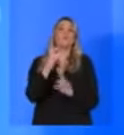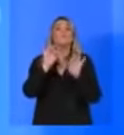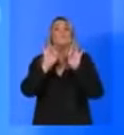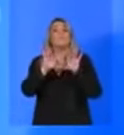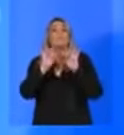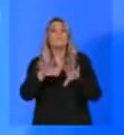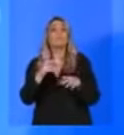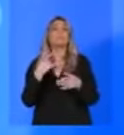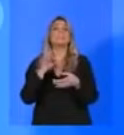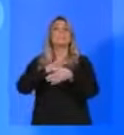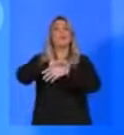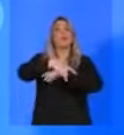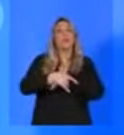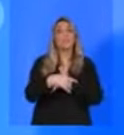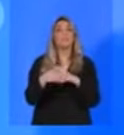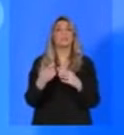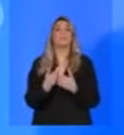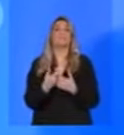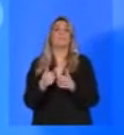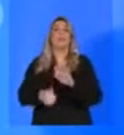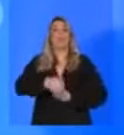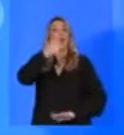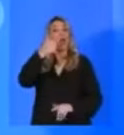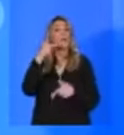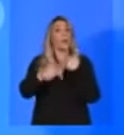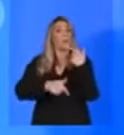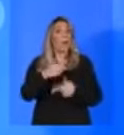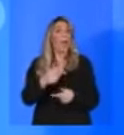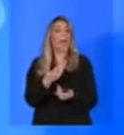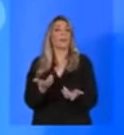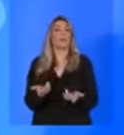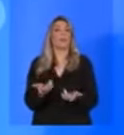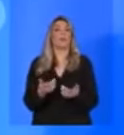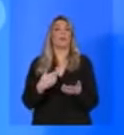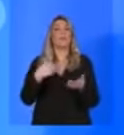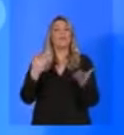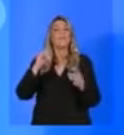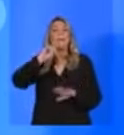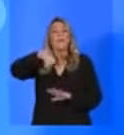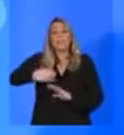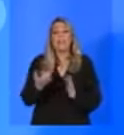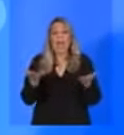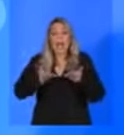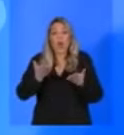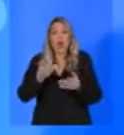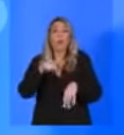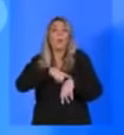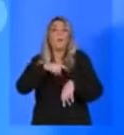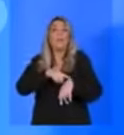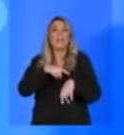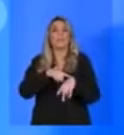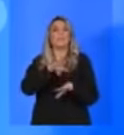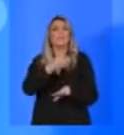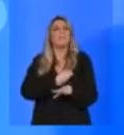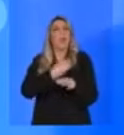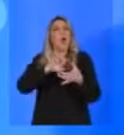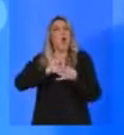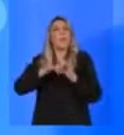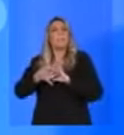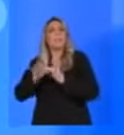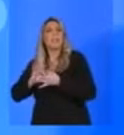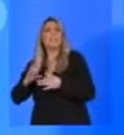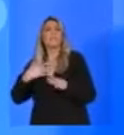garantir segurança aumentar os empregos e aproveitar esse momento que a cidade viveu um momento único nas olimpíadas e que